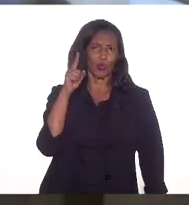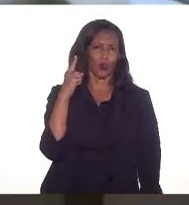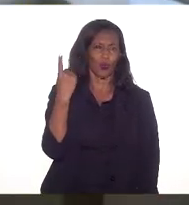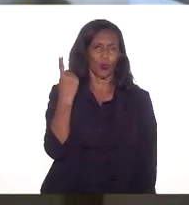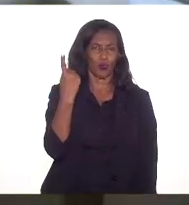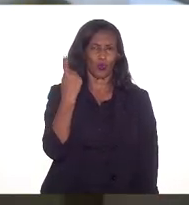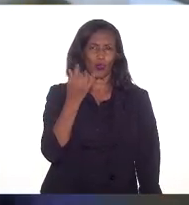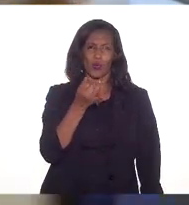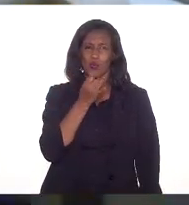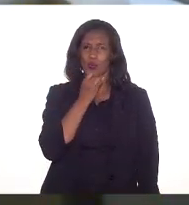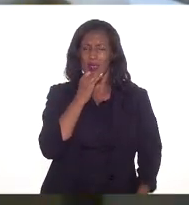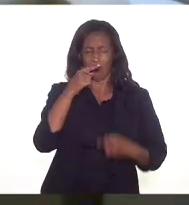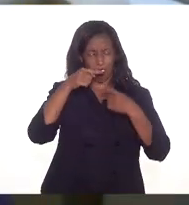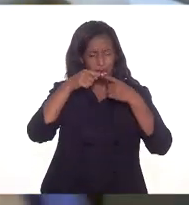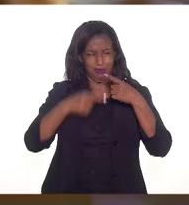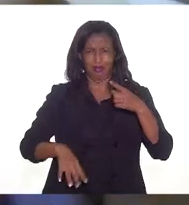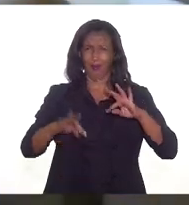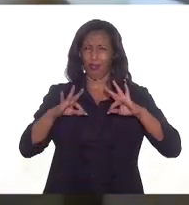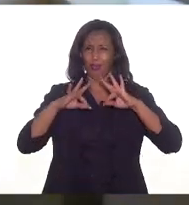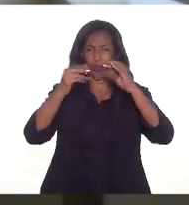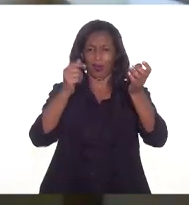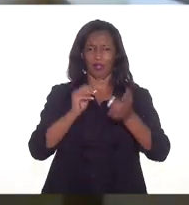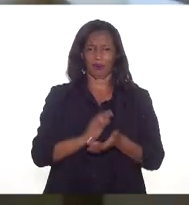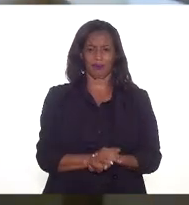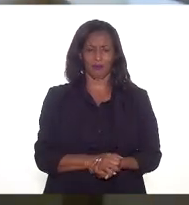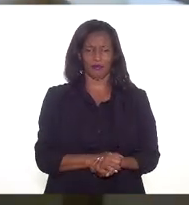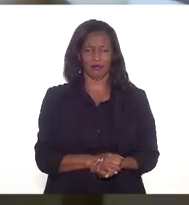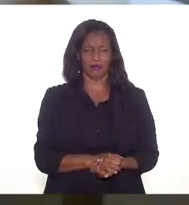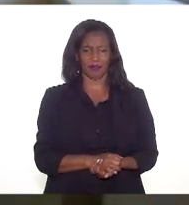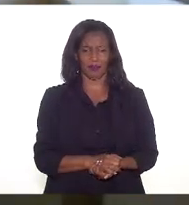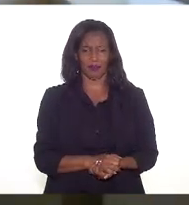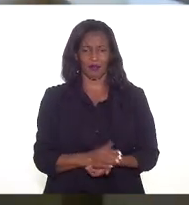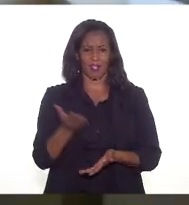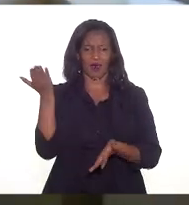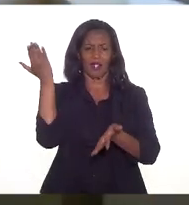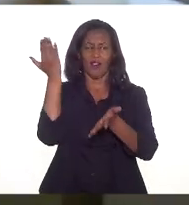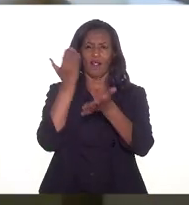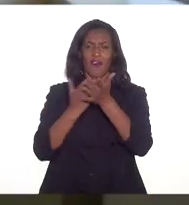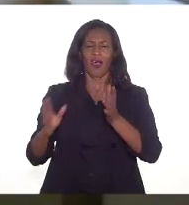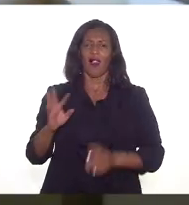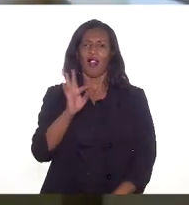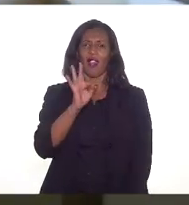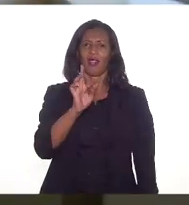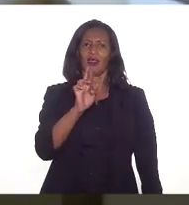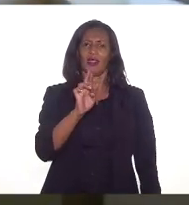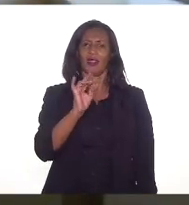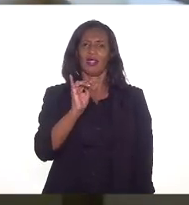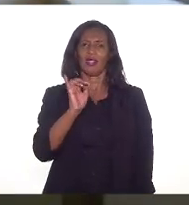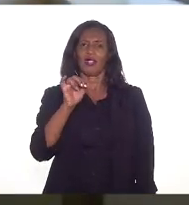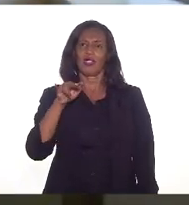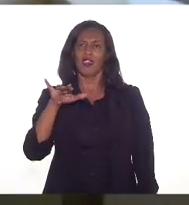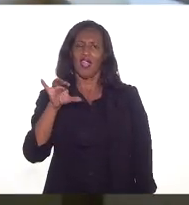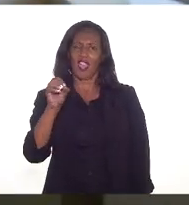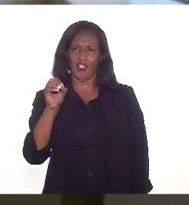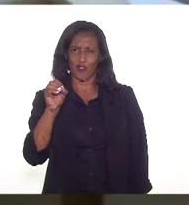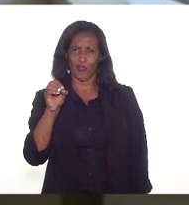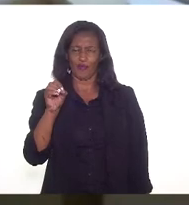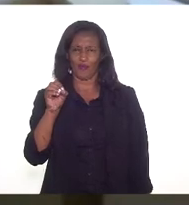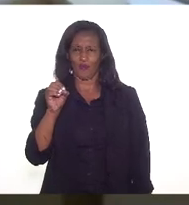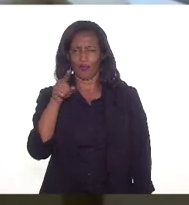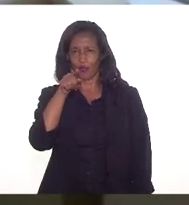uma discordância total. Está lá. Vai acabar com o triênio. As pessoas vão mandar um projeto de